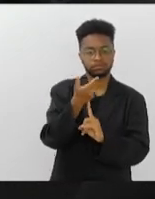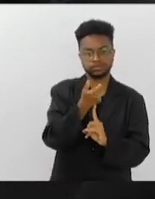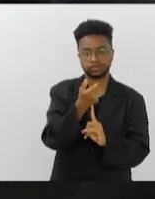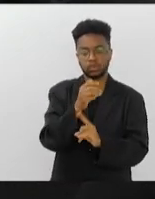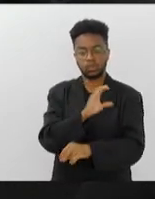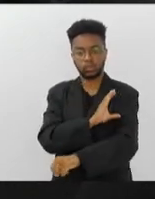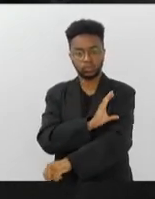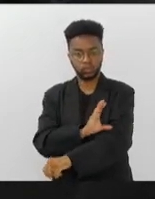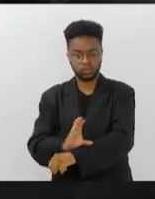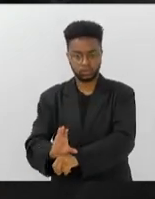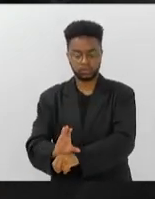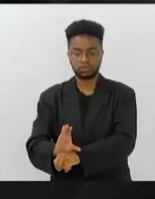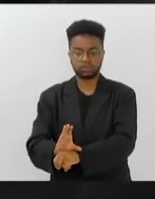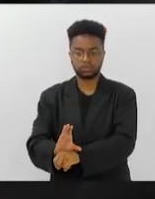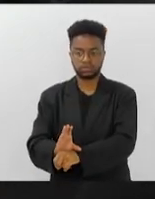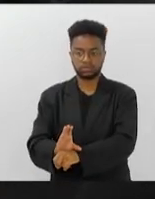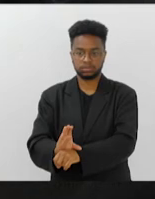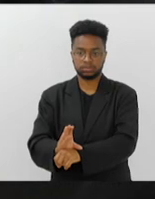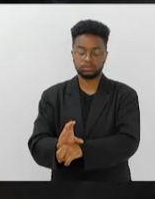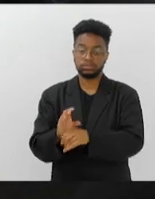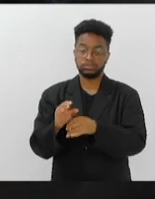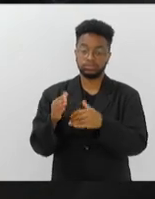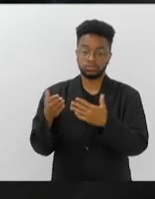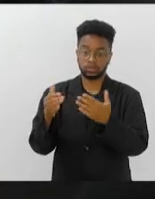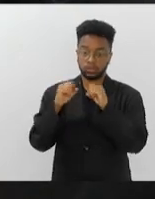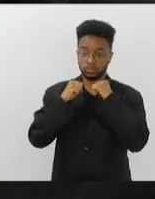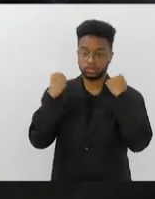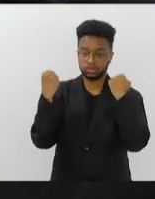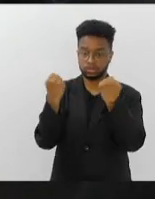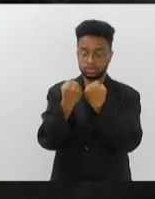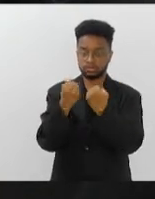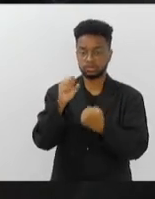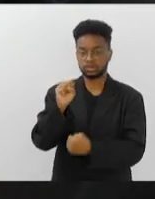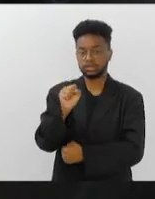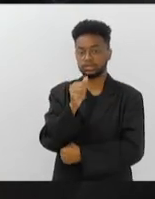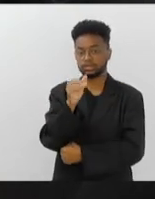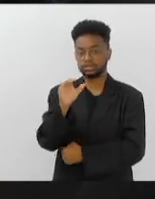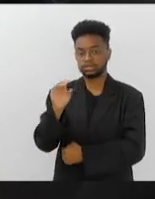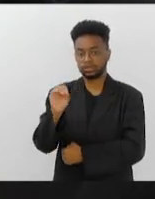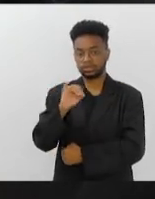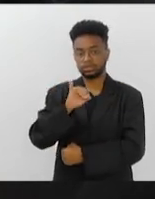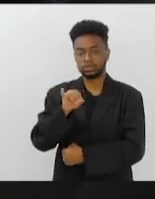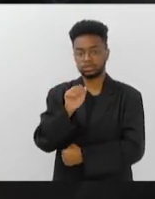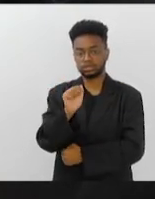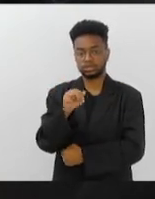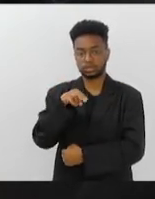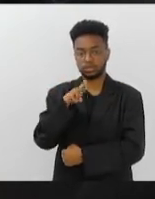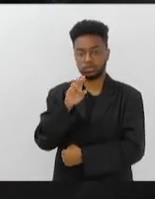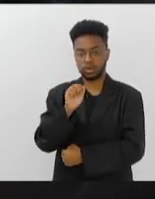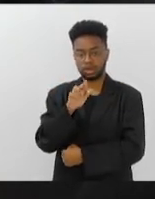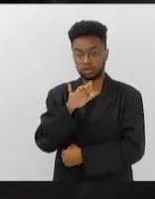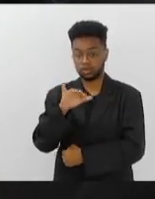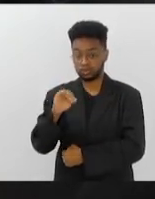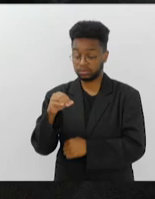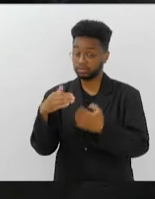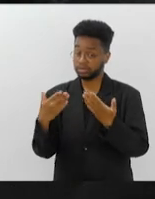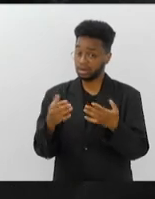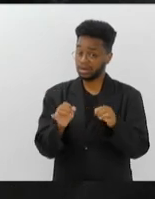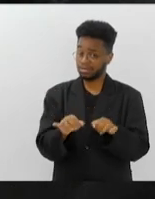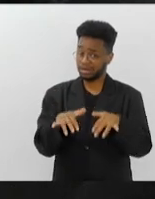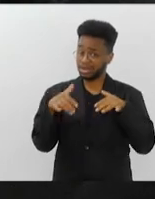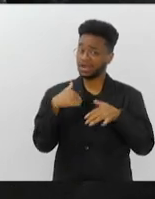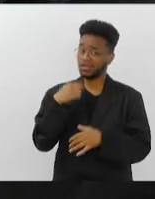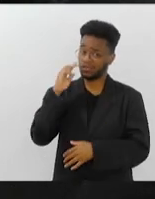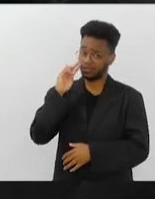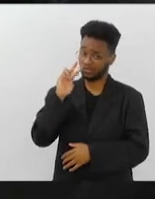cultural... O estádio de São Januário. E aí, em plenário, eu já olhando o